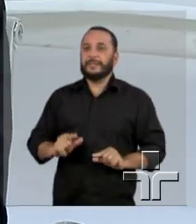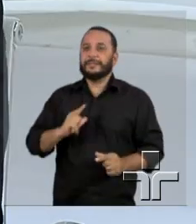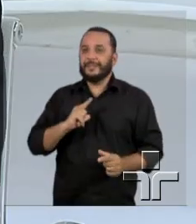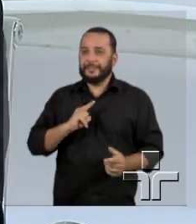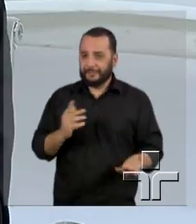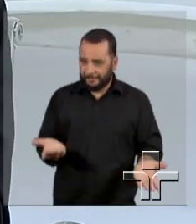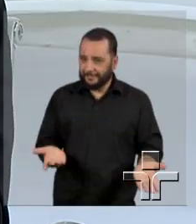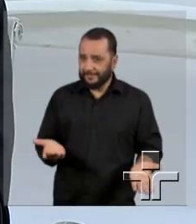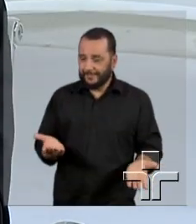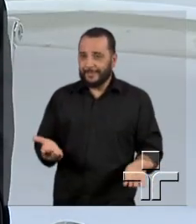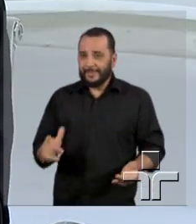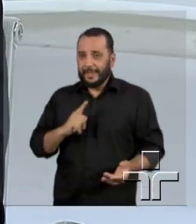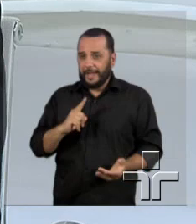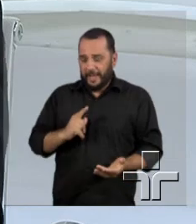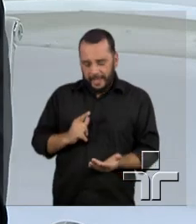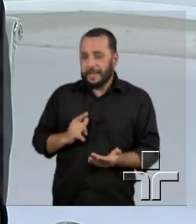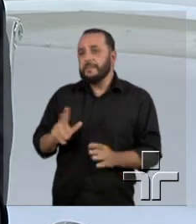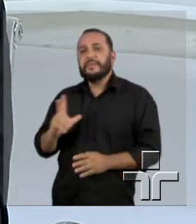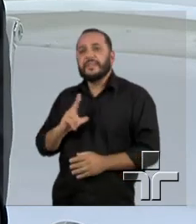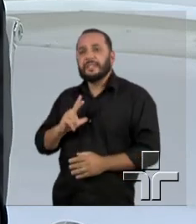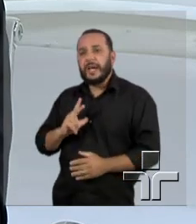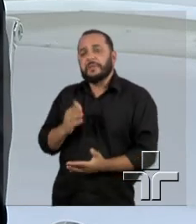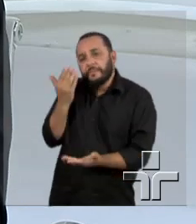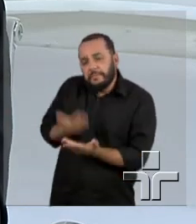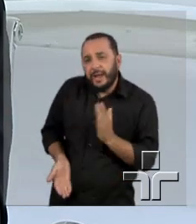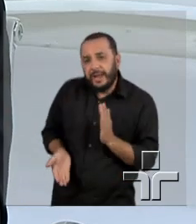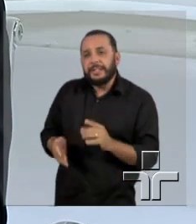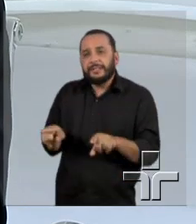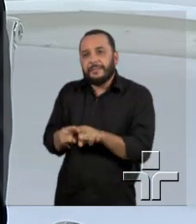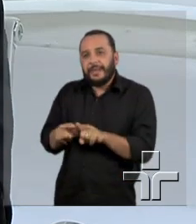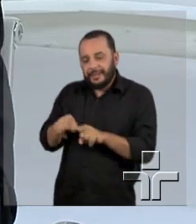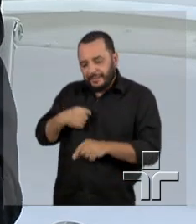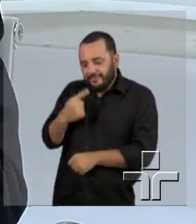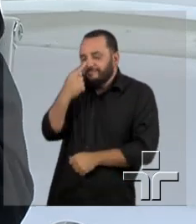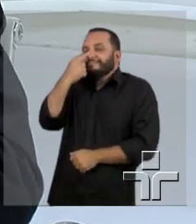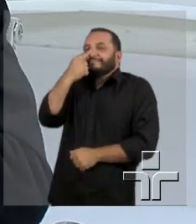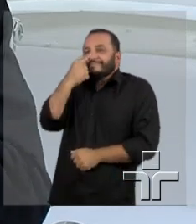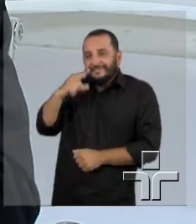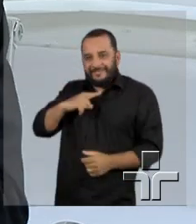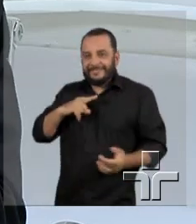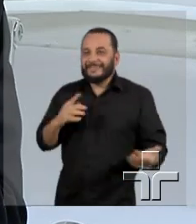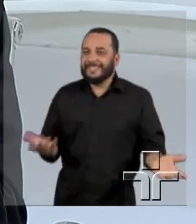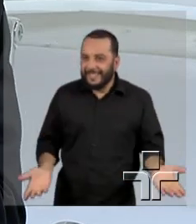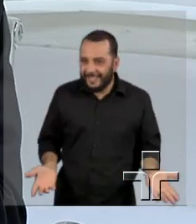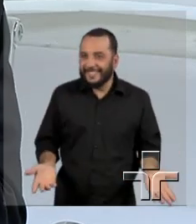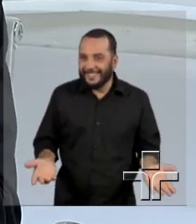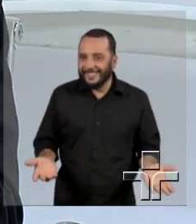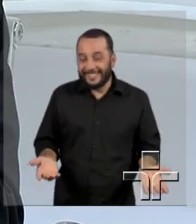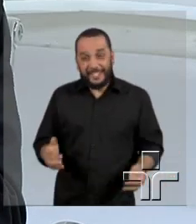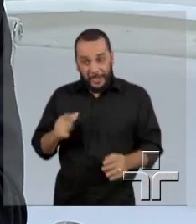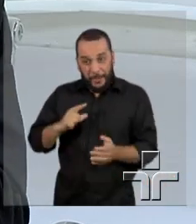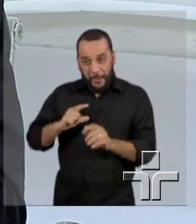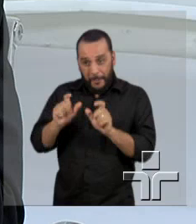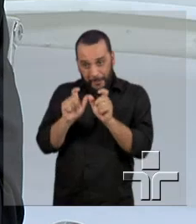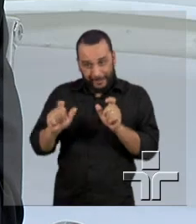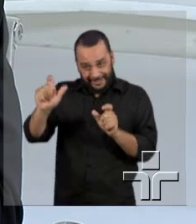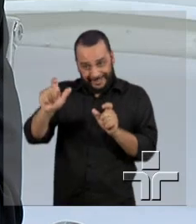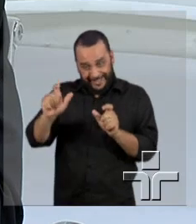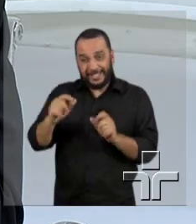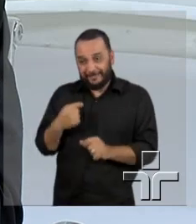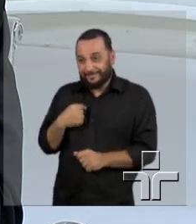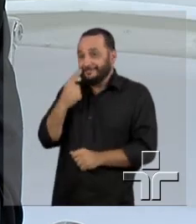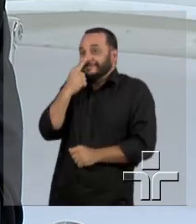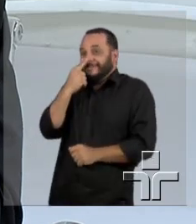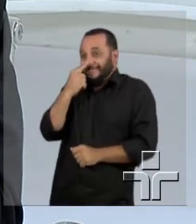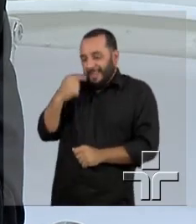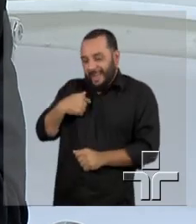Imagem, privacidade, intimidade. Se bem que intimidade, o meu conceito é um pouco diferente. Intimidade eu entendo que é um indivíduo